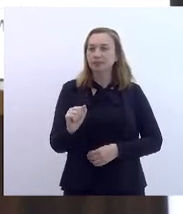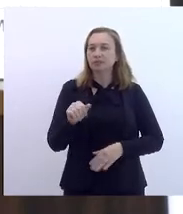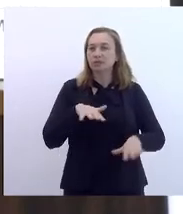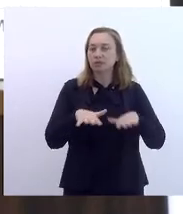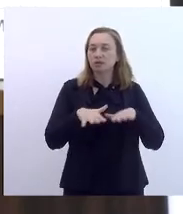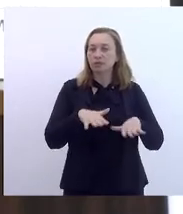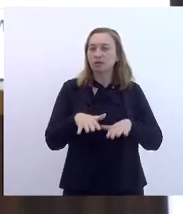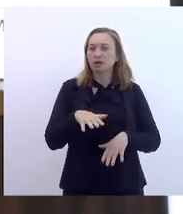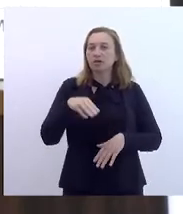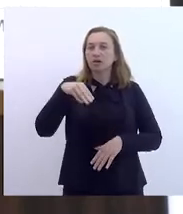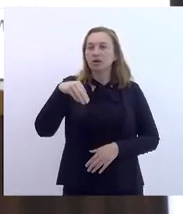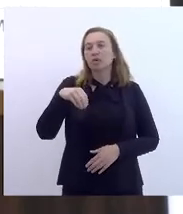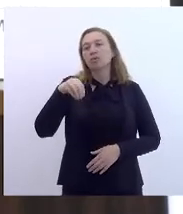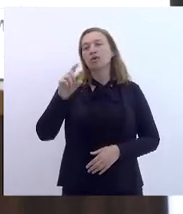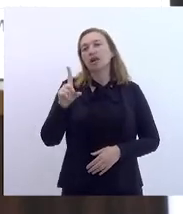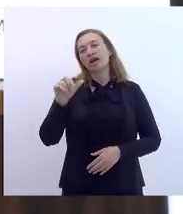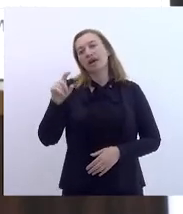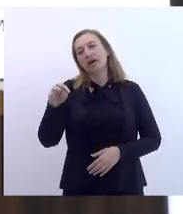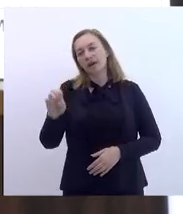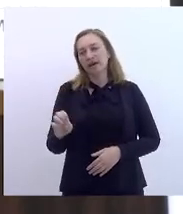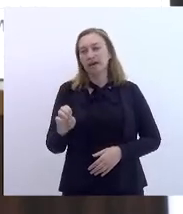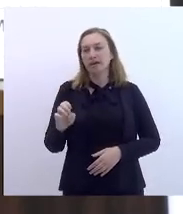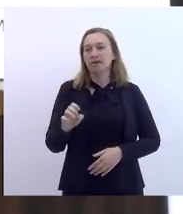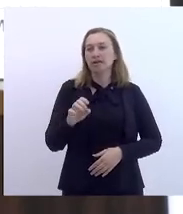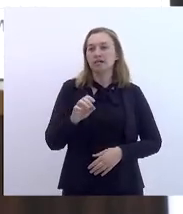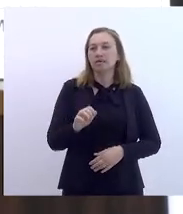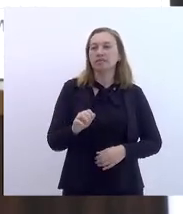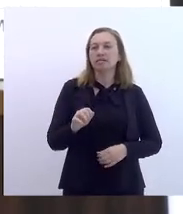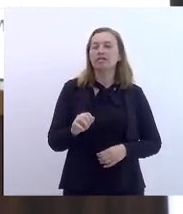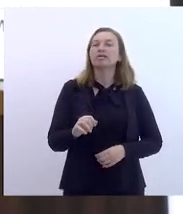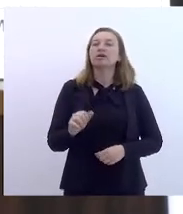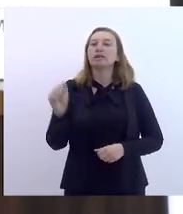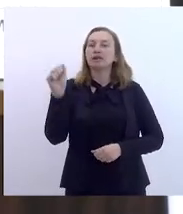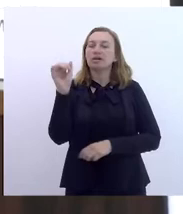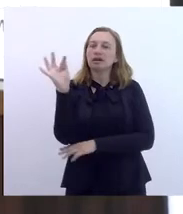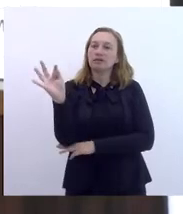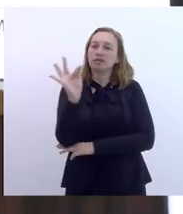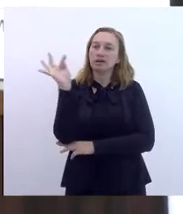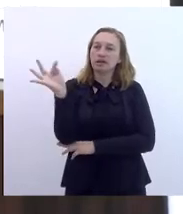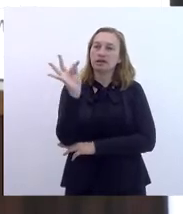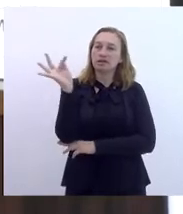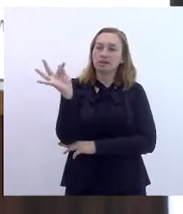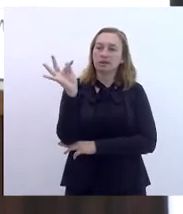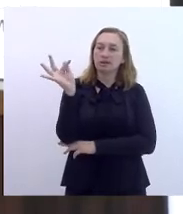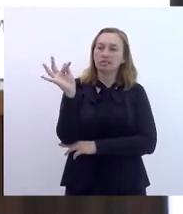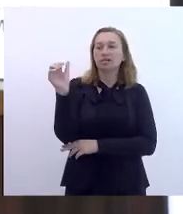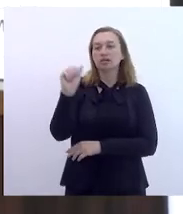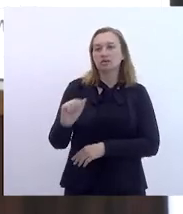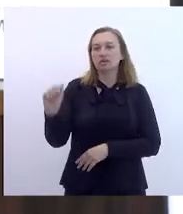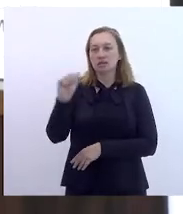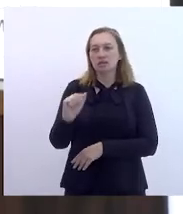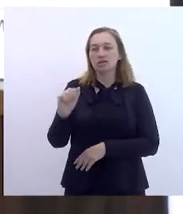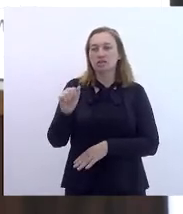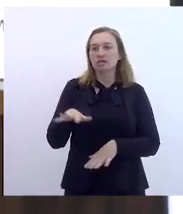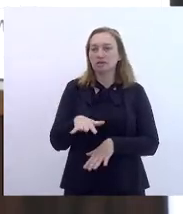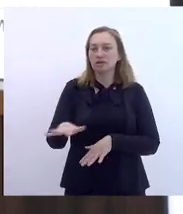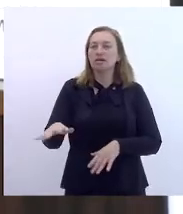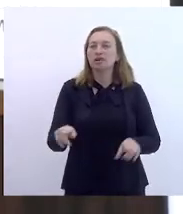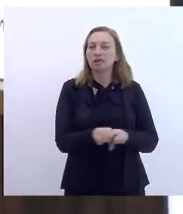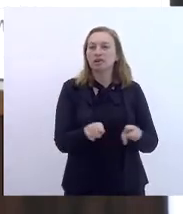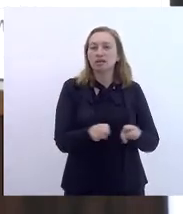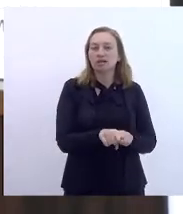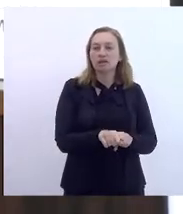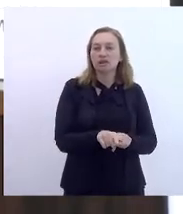moleque de Gomes da faferj e iria anunciar a presença da